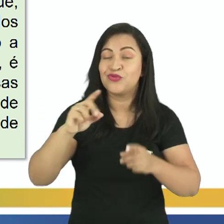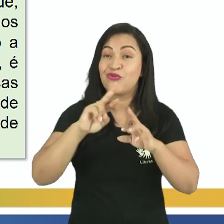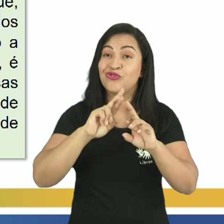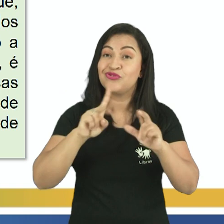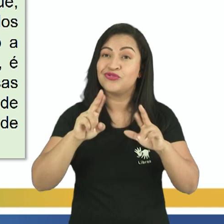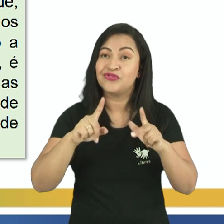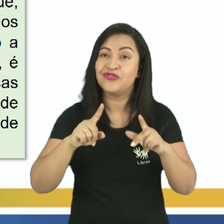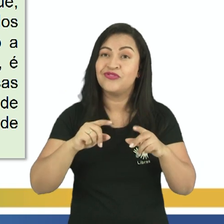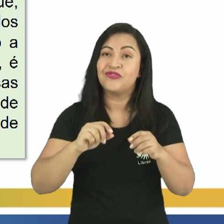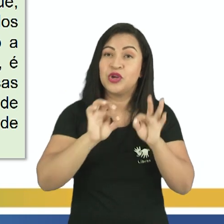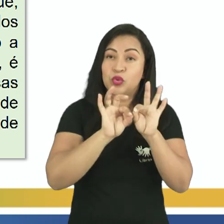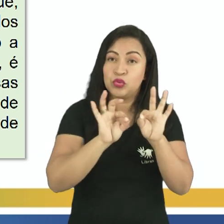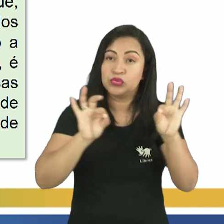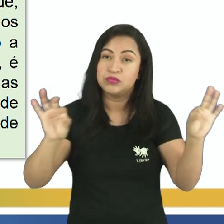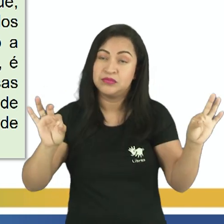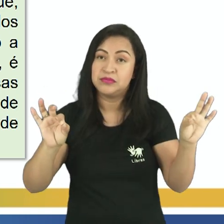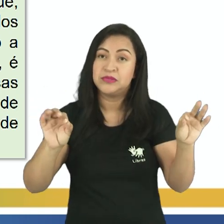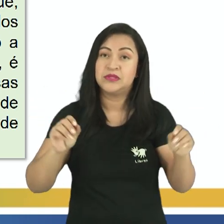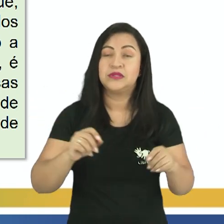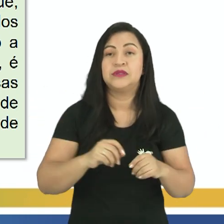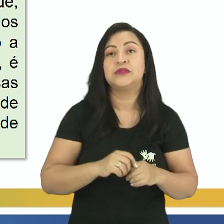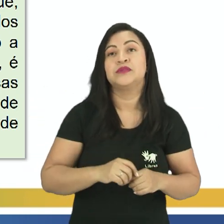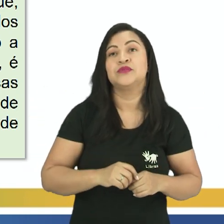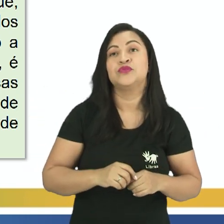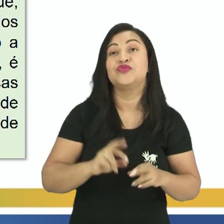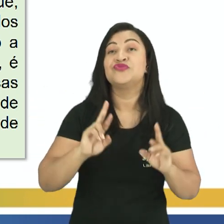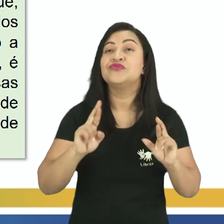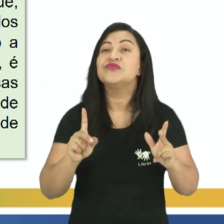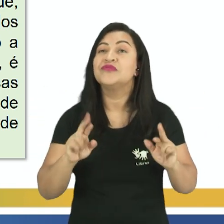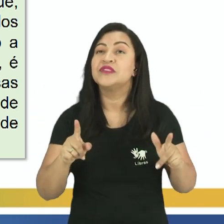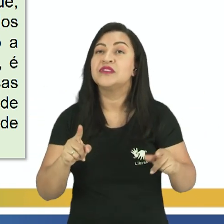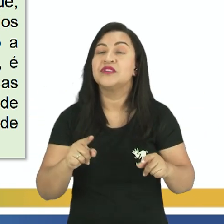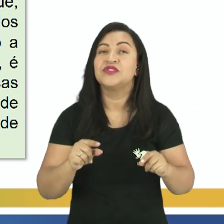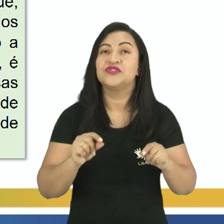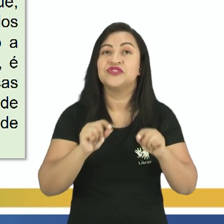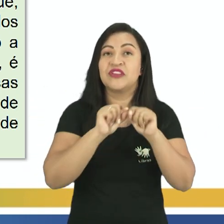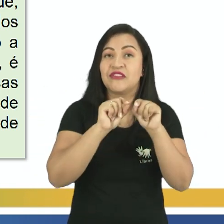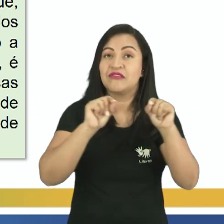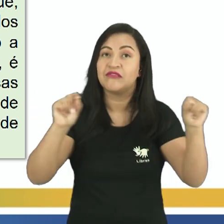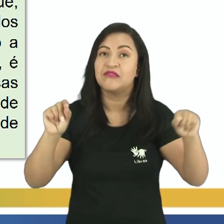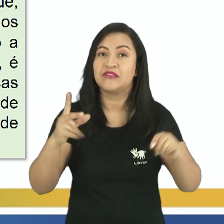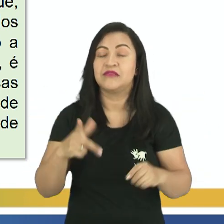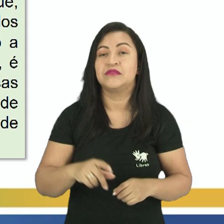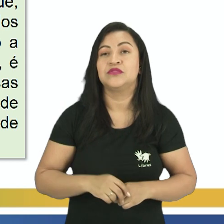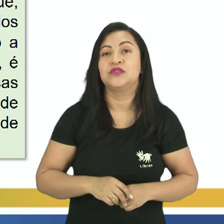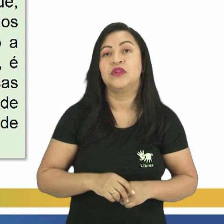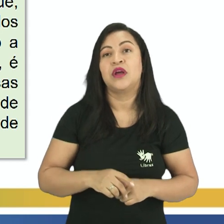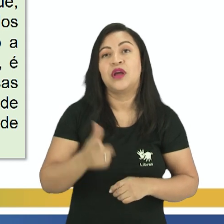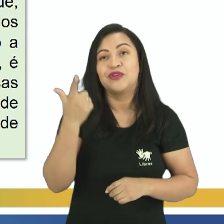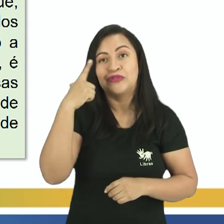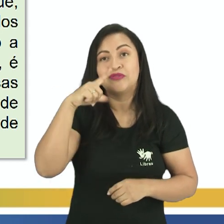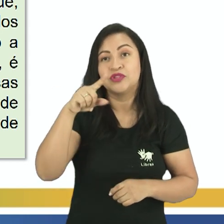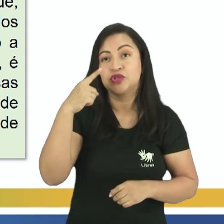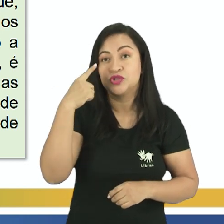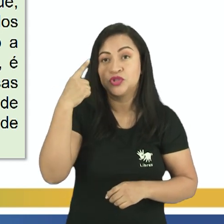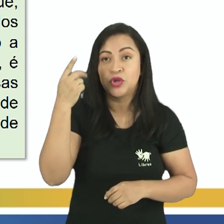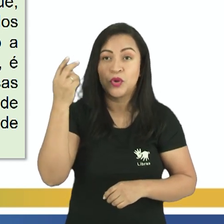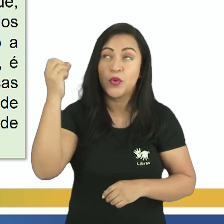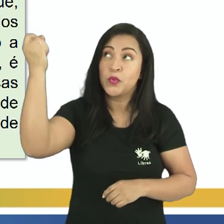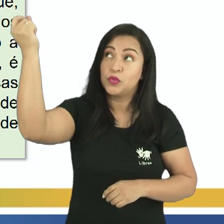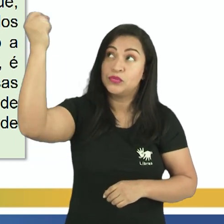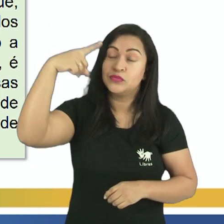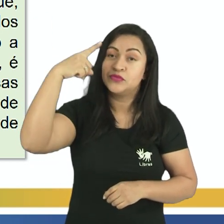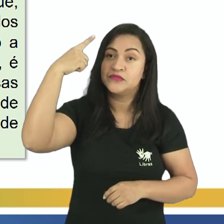diferentes frequências. E a faixa de frequência que a gente consegue observar, nós denominamos de luz visível. Então, o